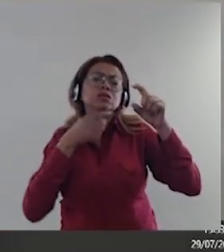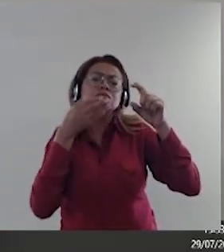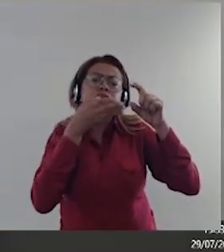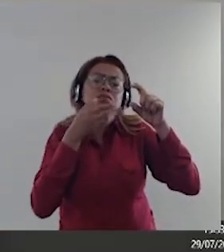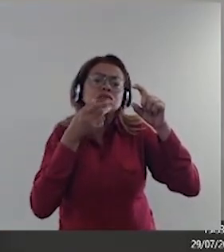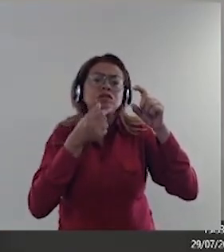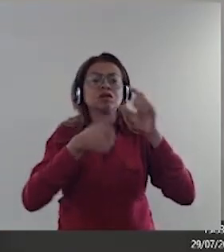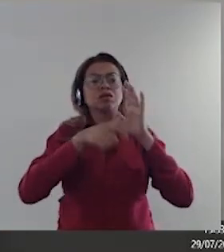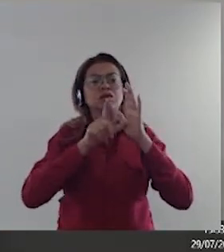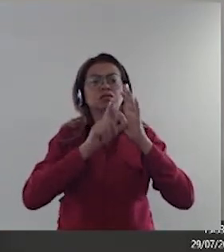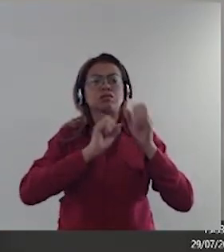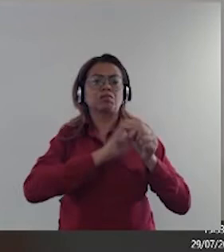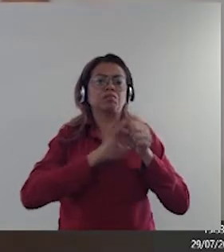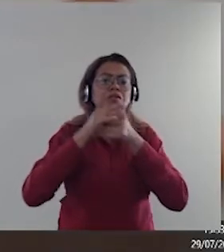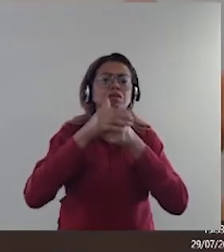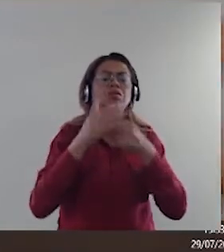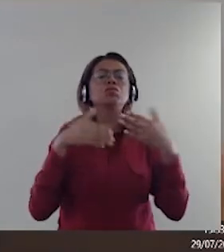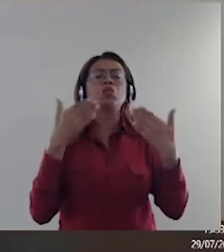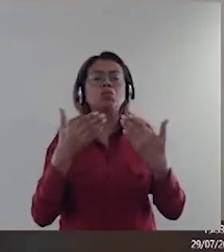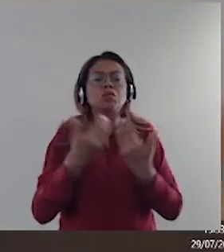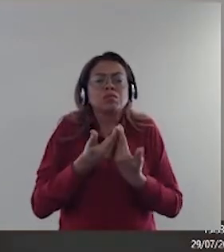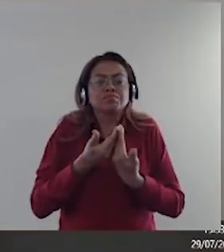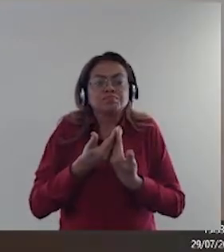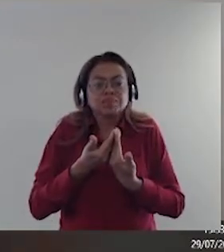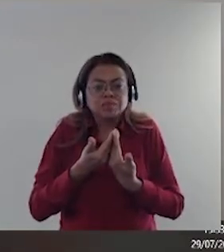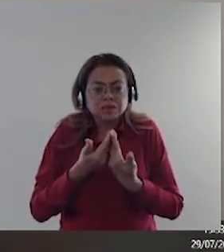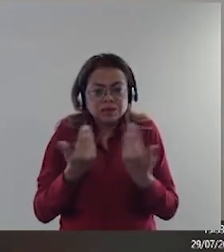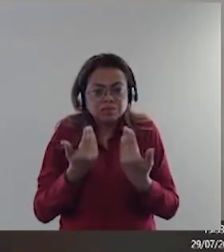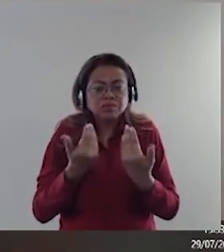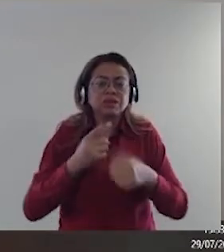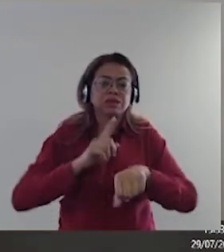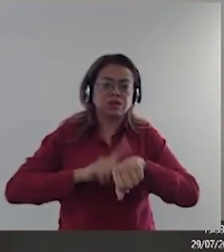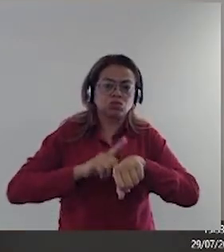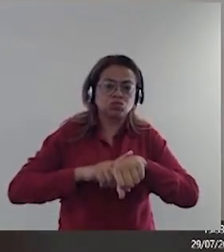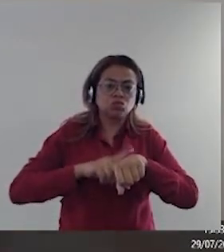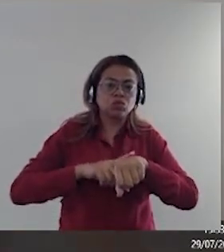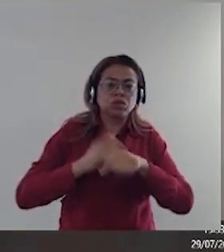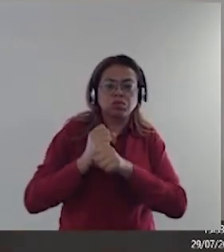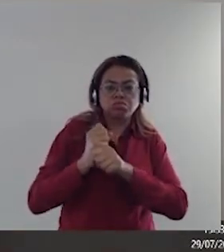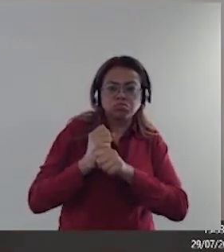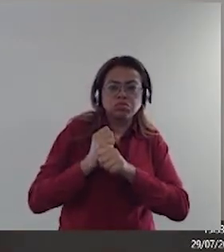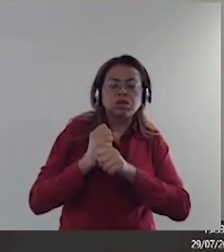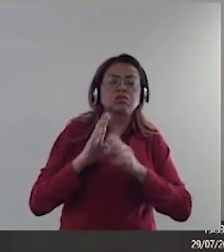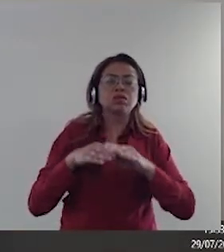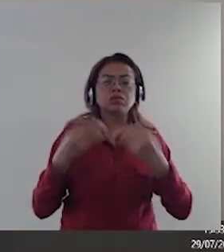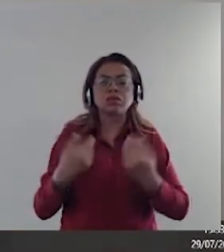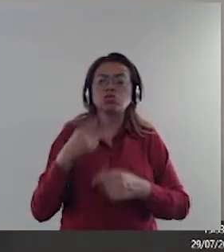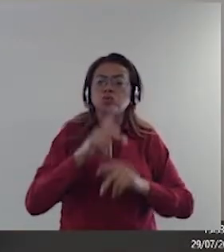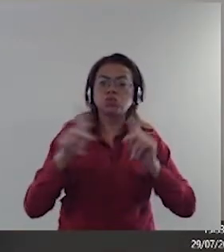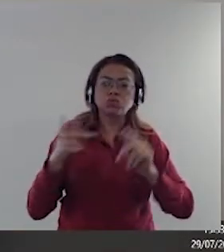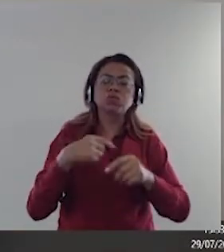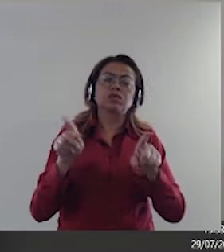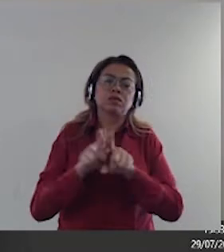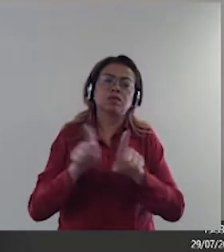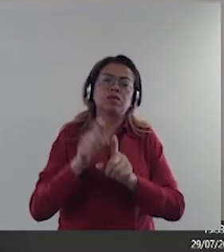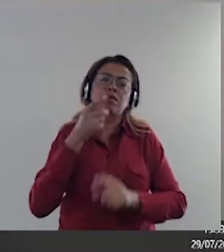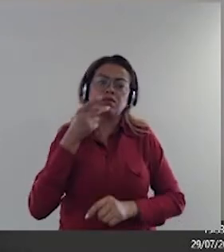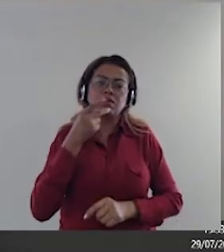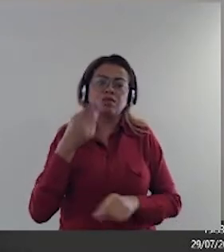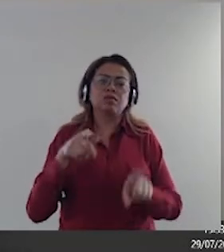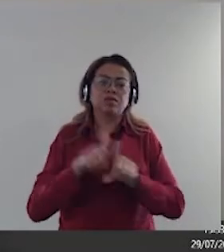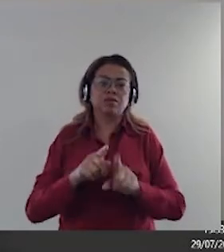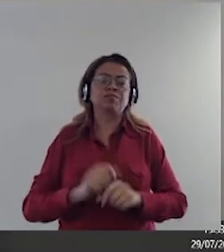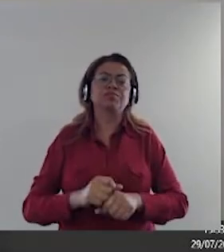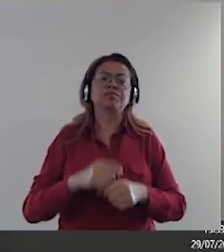pandemia, diz respeito a uma separação, digamos assim, cronológica que a gente fez, e muito especialmente os professores Zé Fernando Simão e Flávio Tartucci,